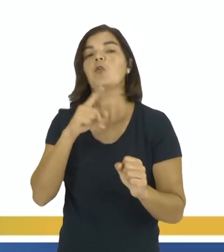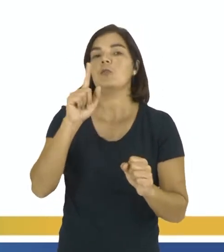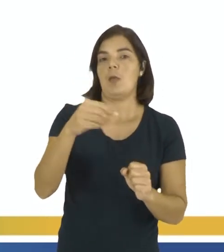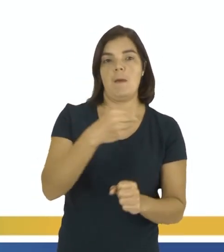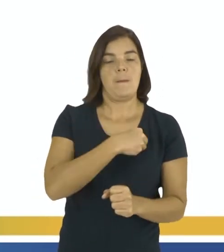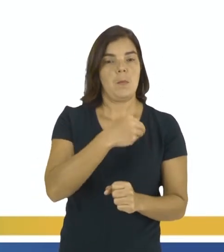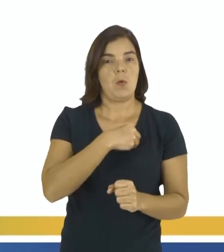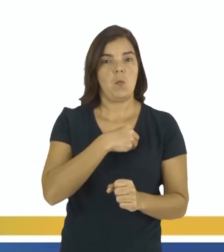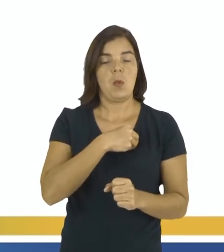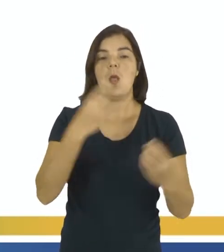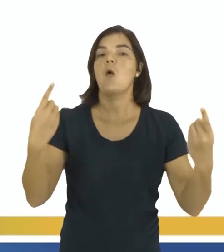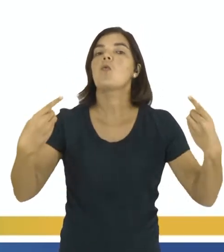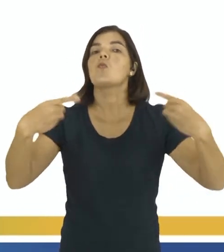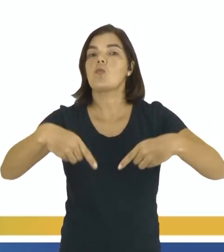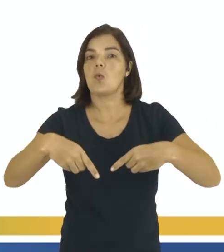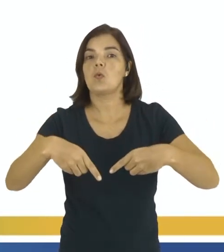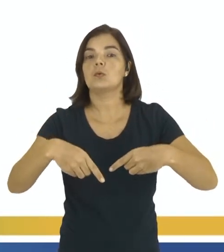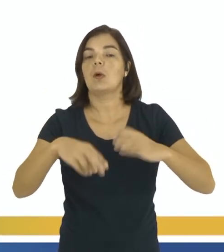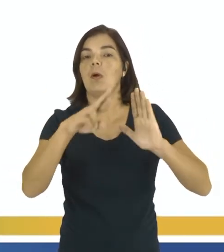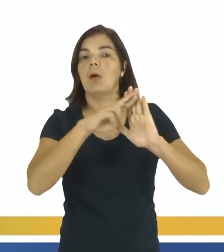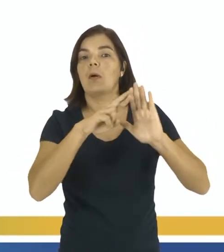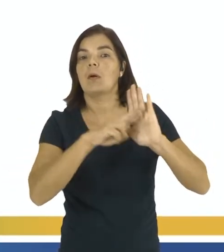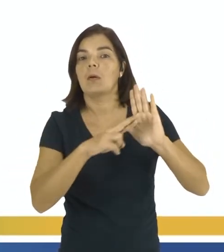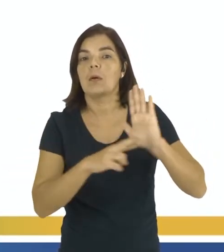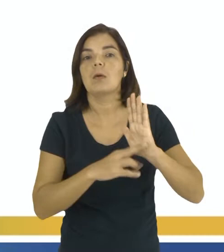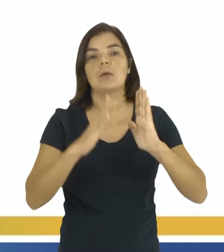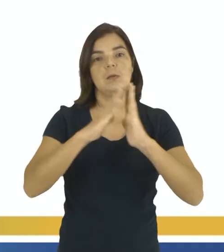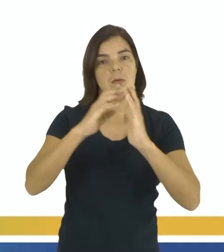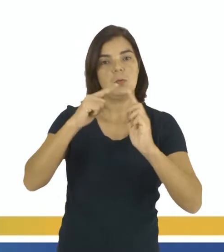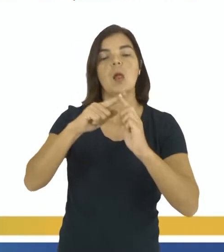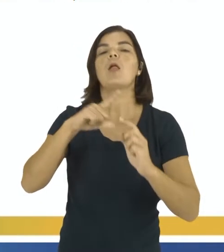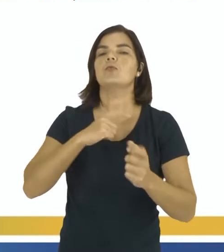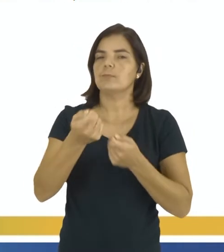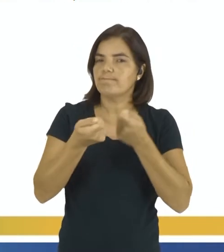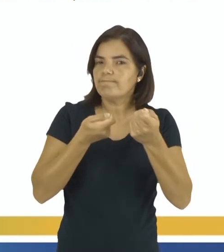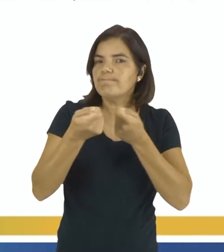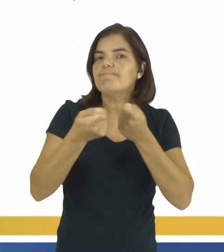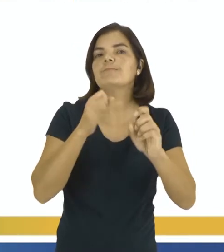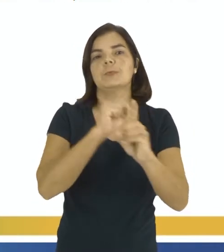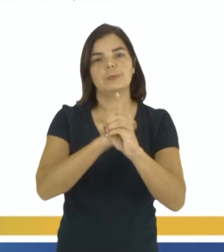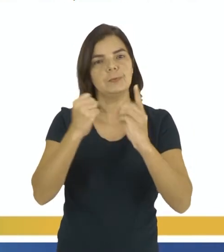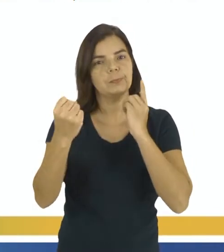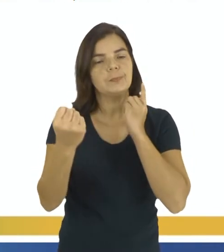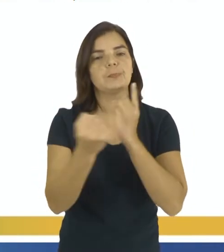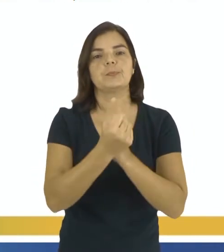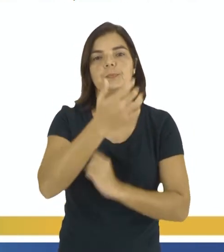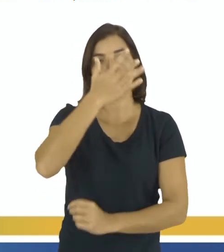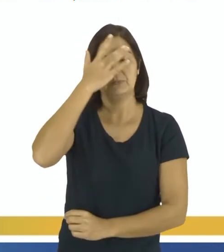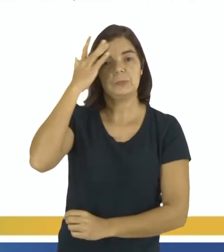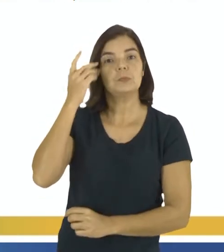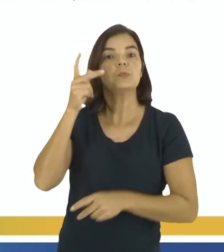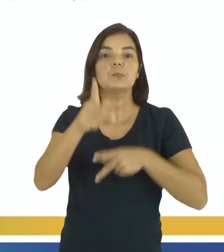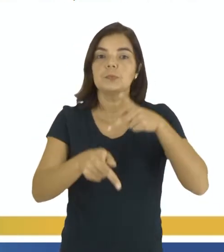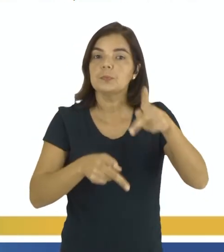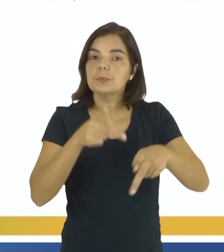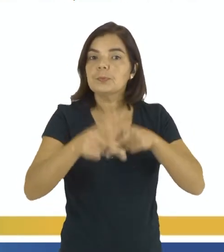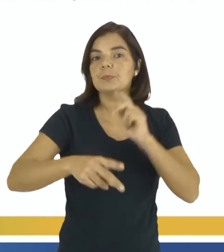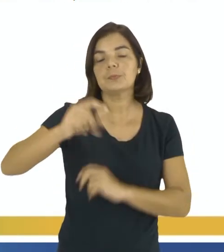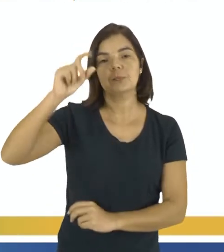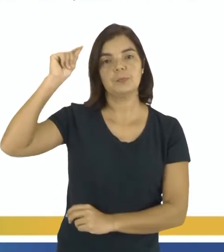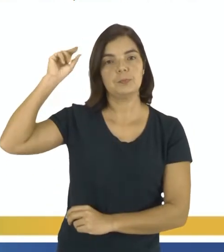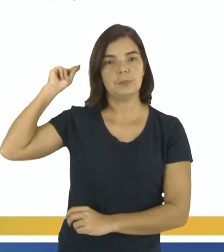É contra os dogmas da igreja, então ela tinha grande controle social sobre as pessoas, a população da